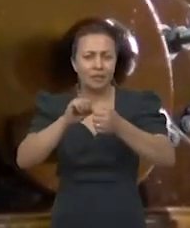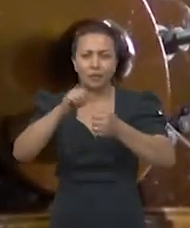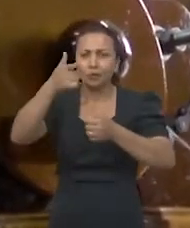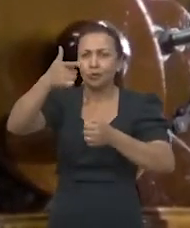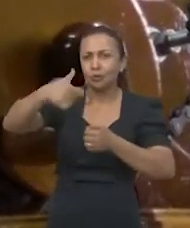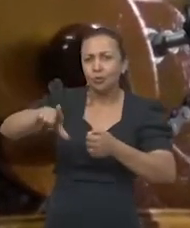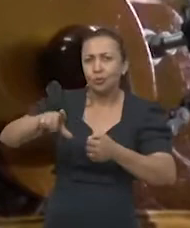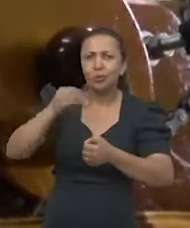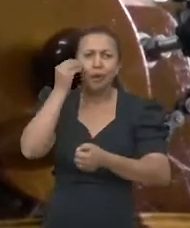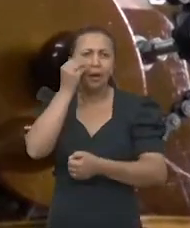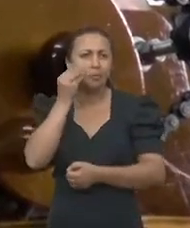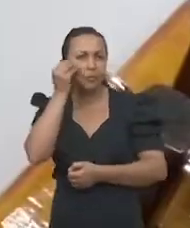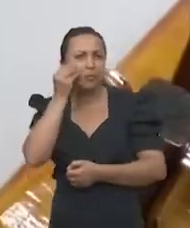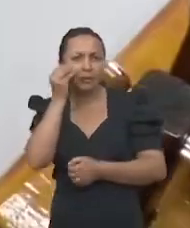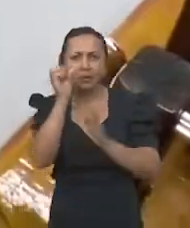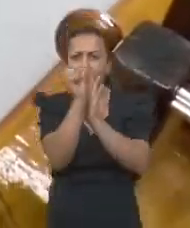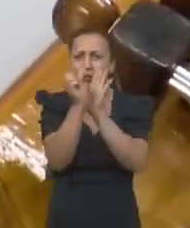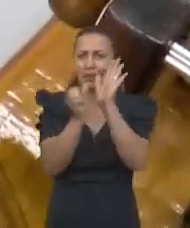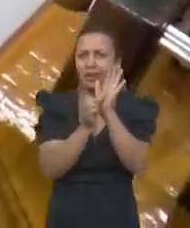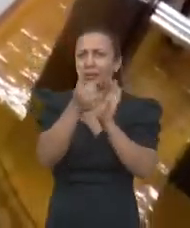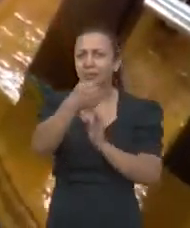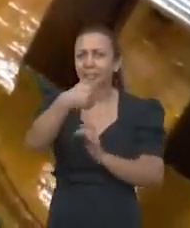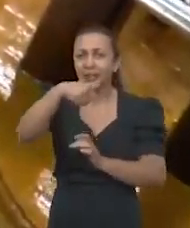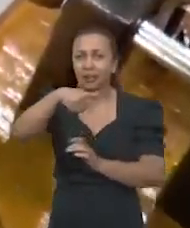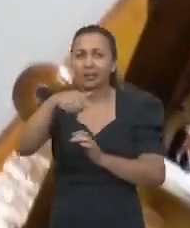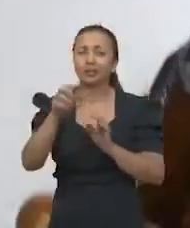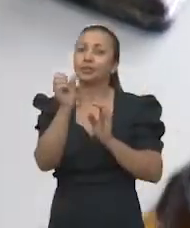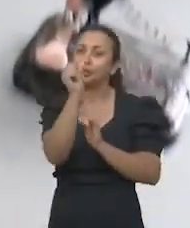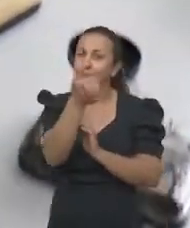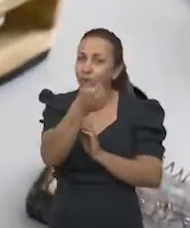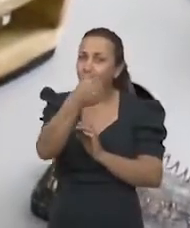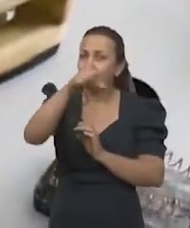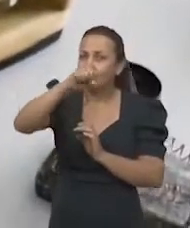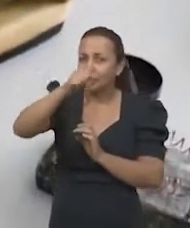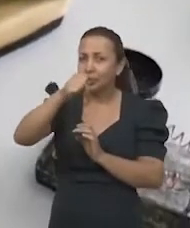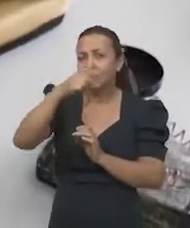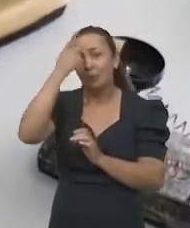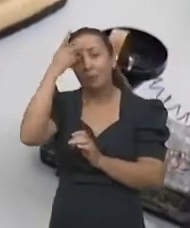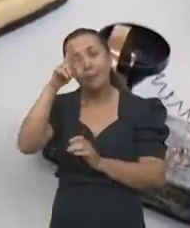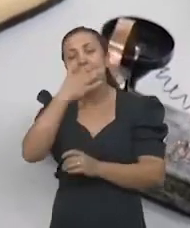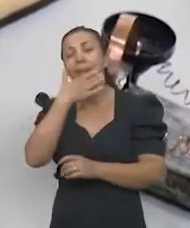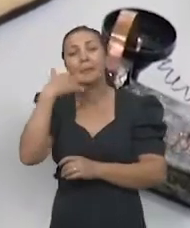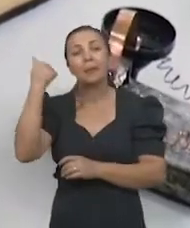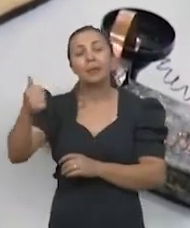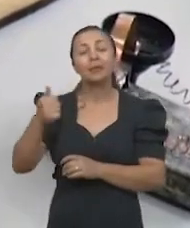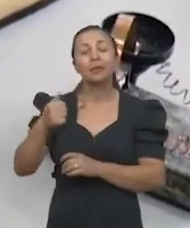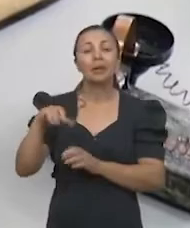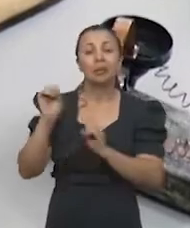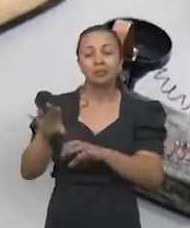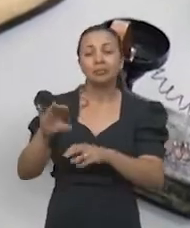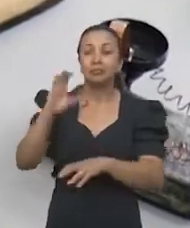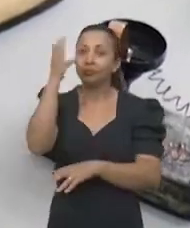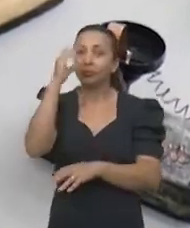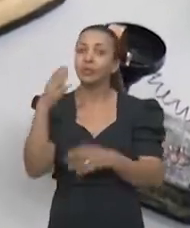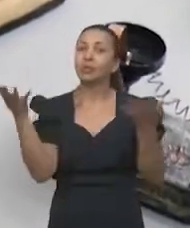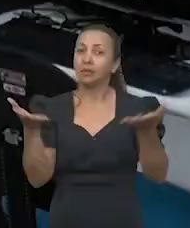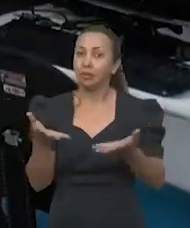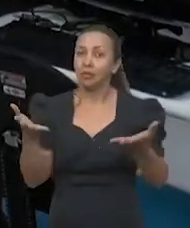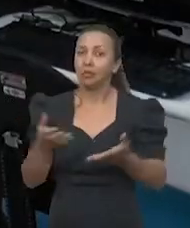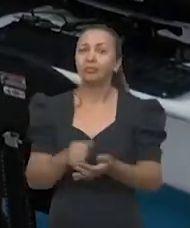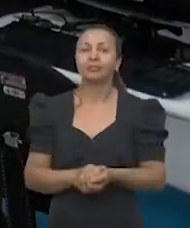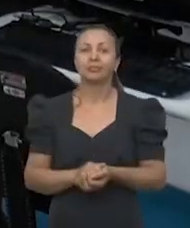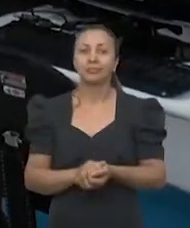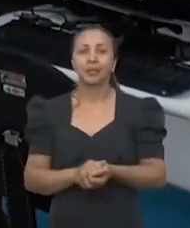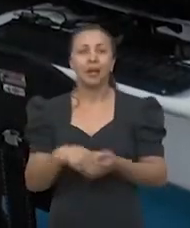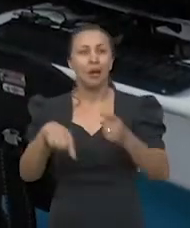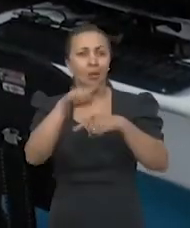Recriar experimentos dos séculos 17 e 18, tudo para melhorar o ensino da ciência na atualidade.